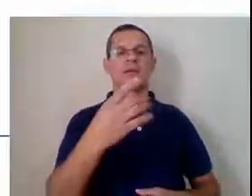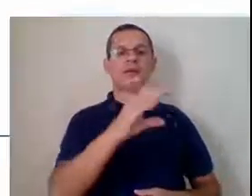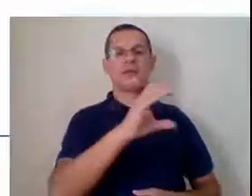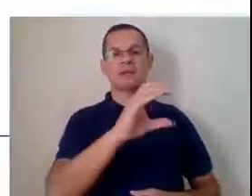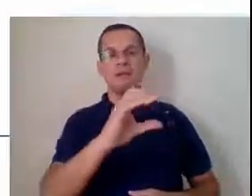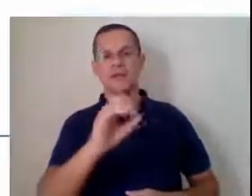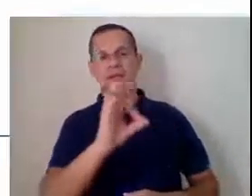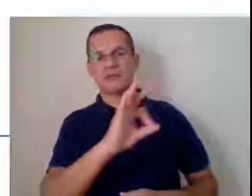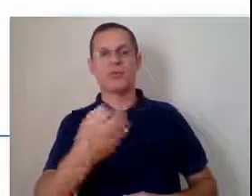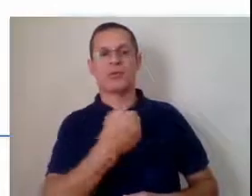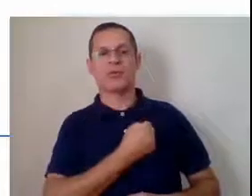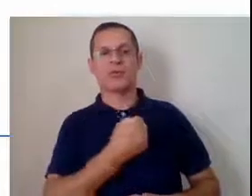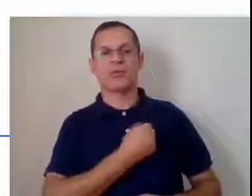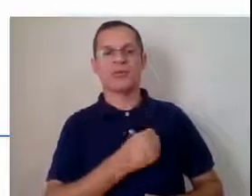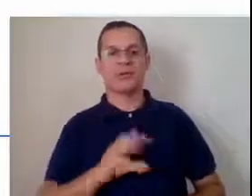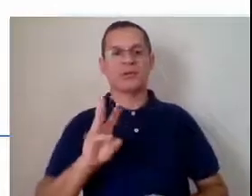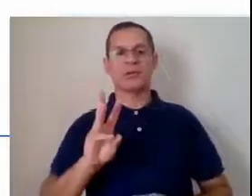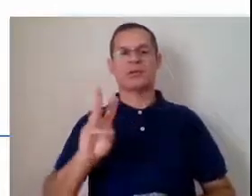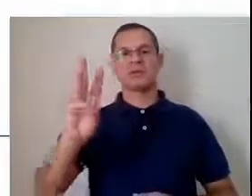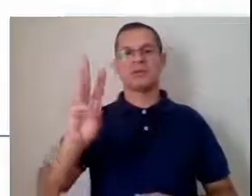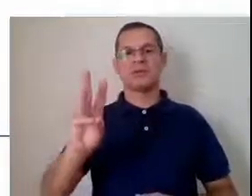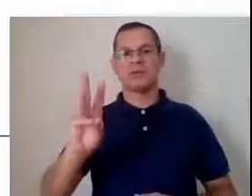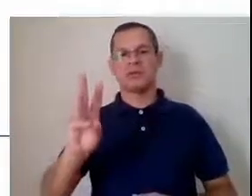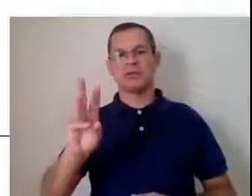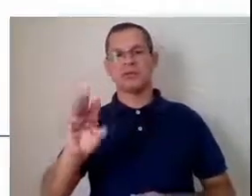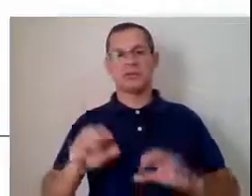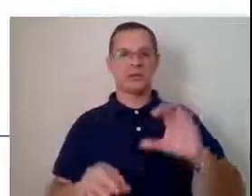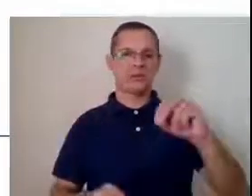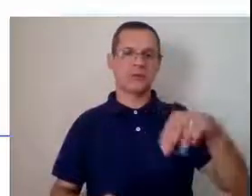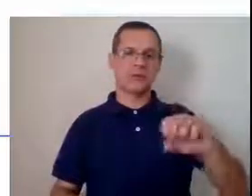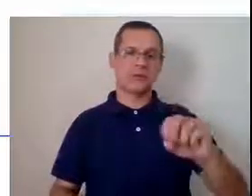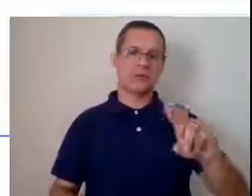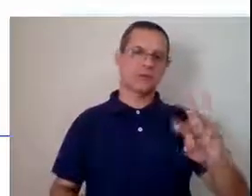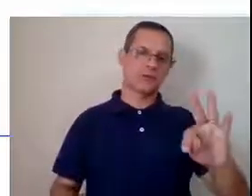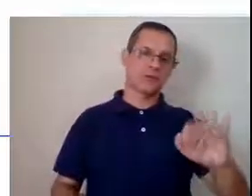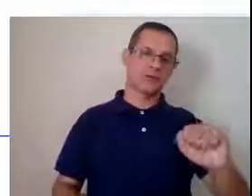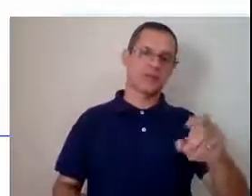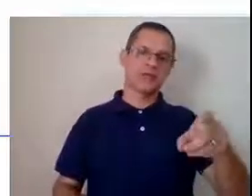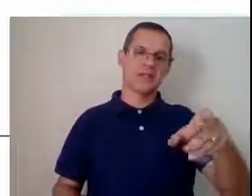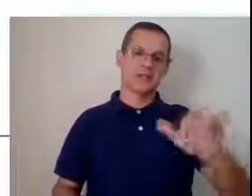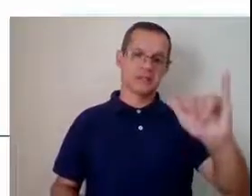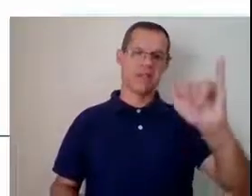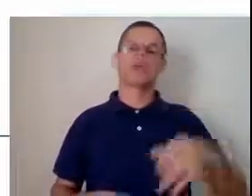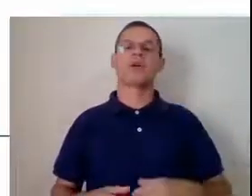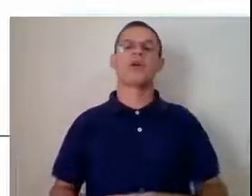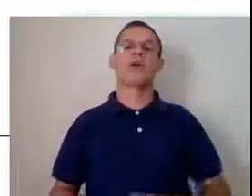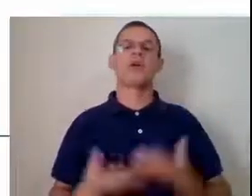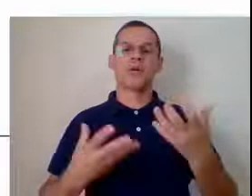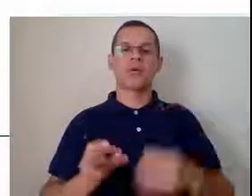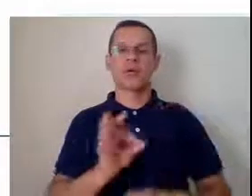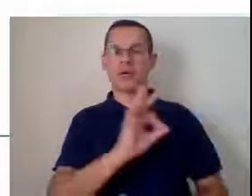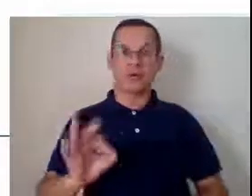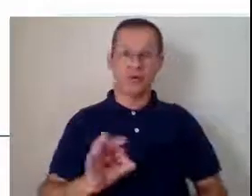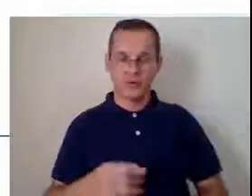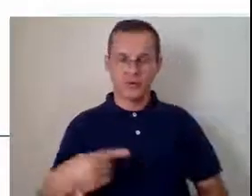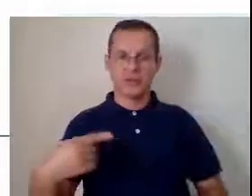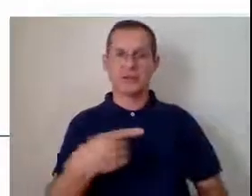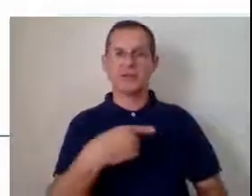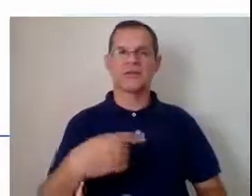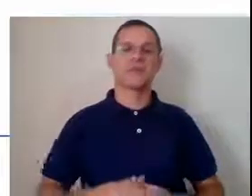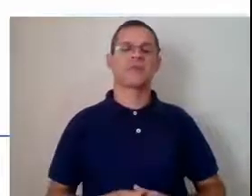um número W de consultas. Y, eu quero saber qual que é esse percentual que